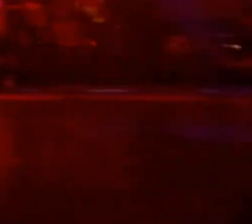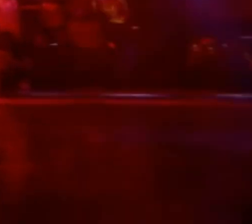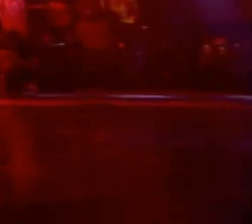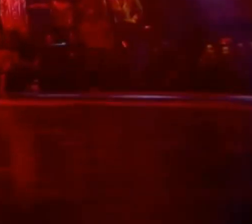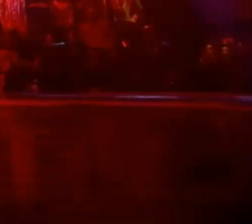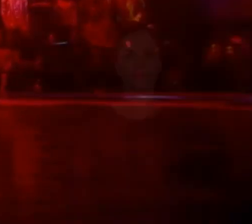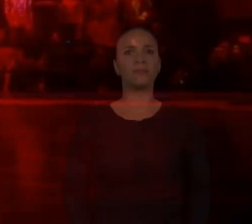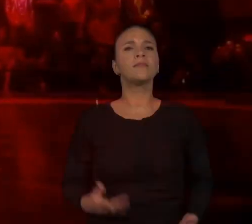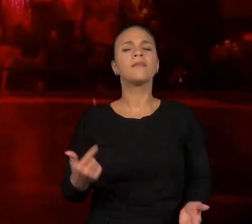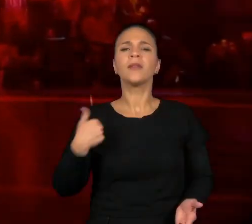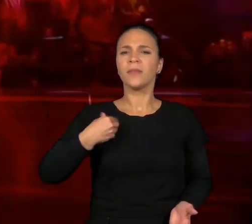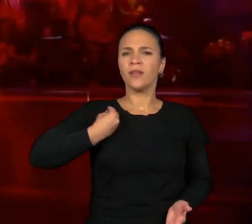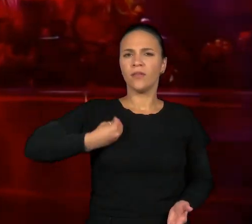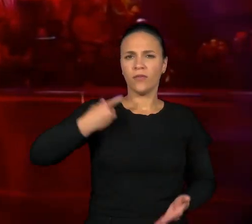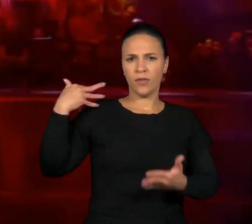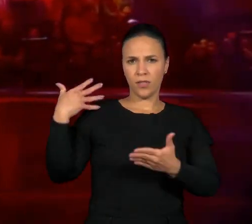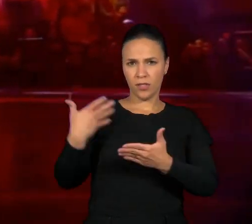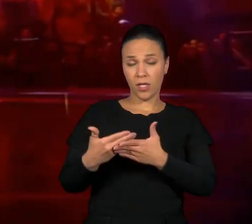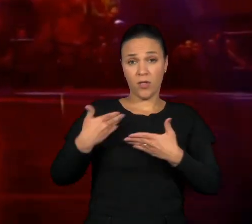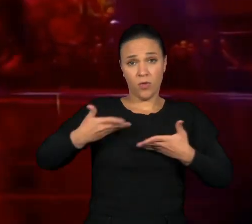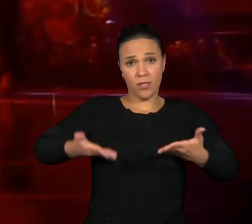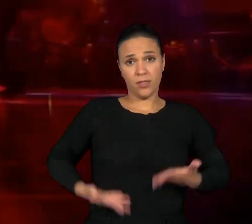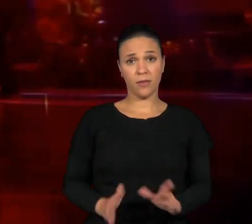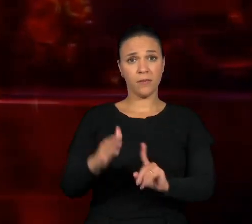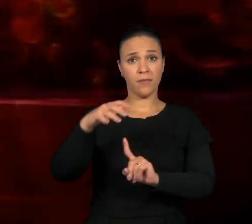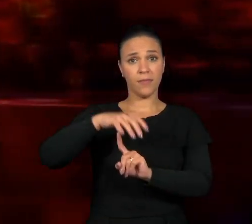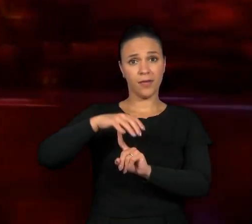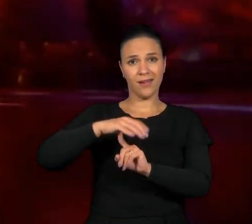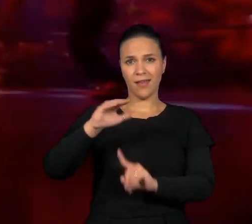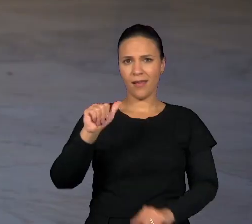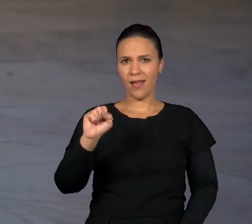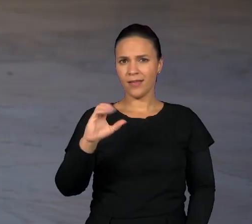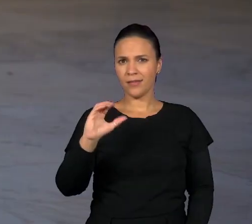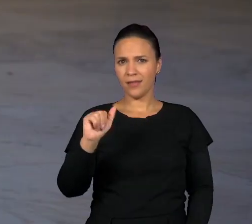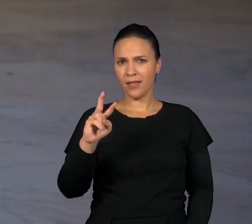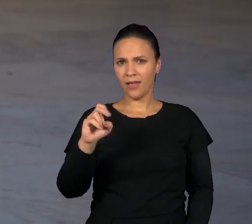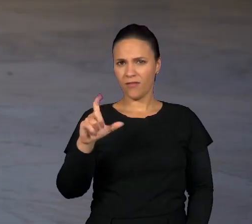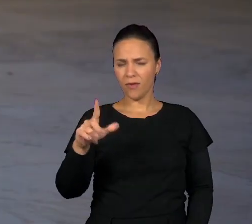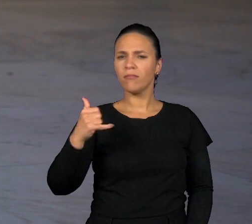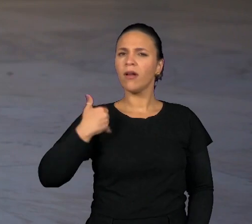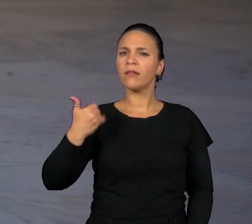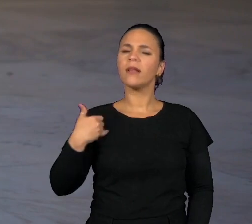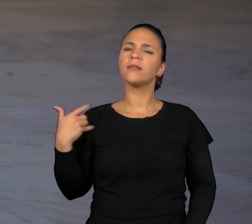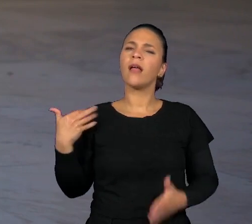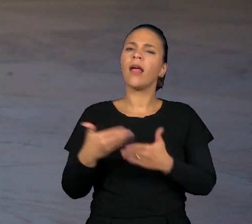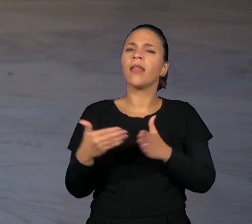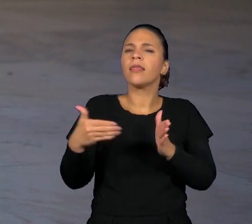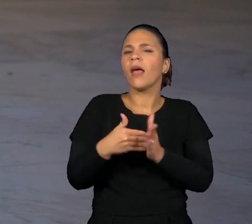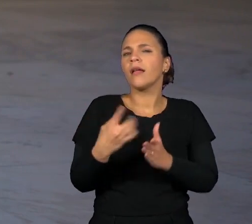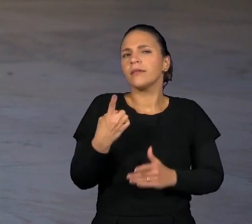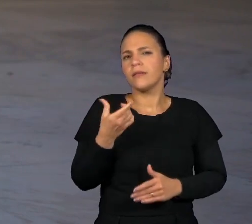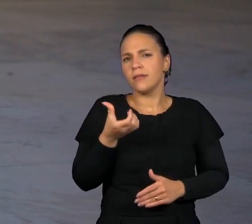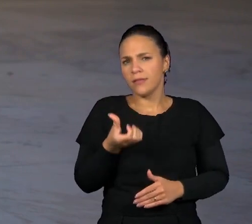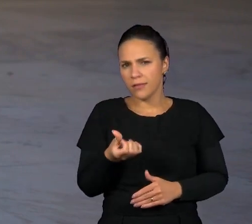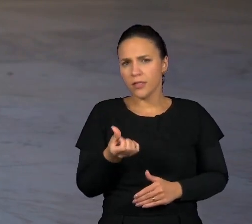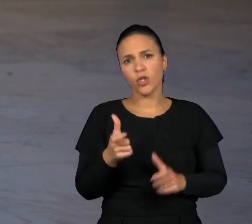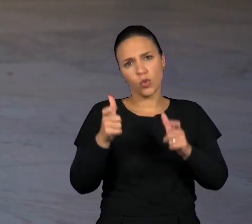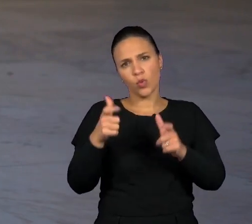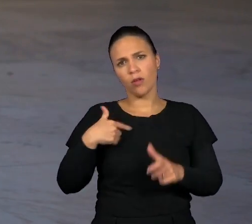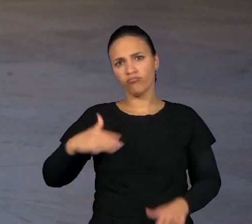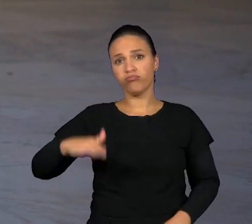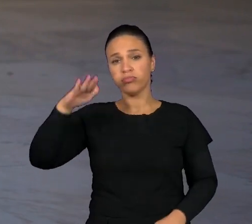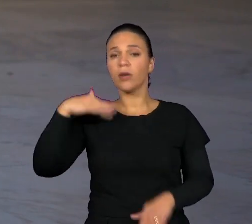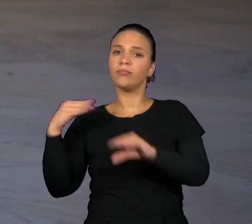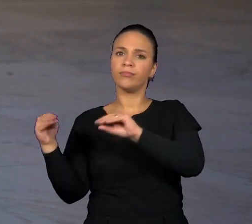A minha trajetória, eu nasci em Cascavel, Paraná. Até os 16 anos de idade, a maior parte do meu tempo foi crescendo em Cascavel. Eu vim para